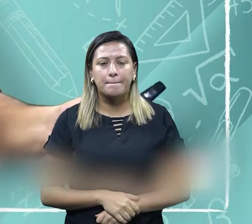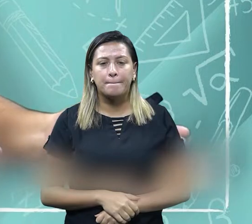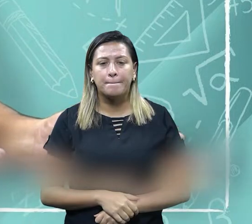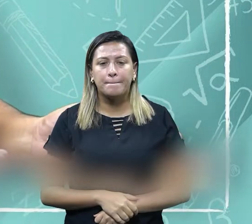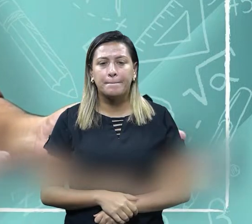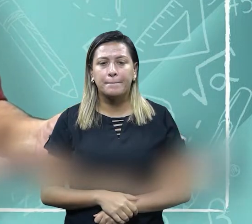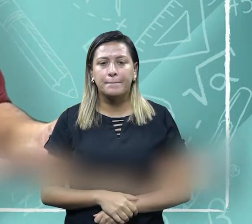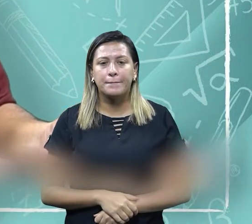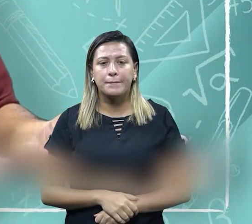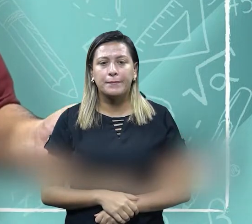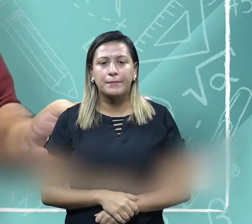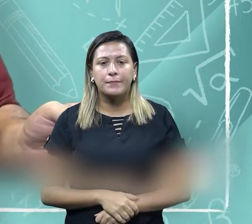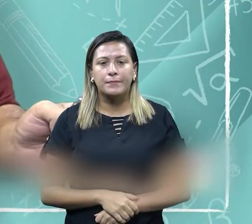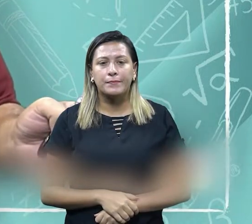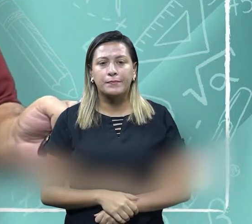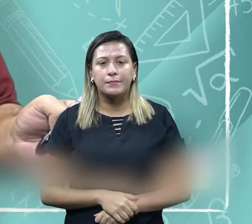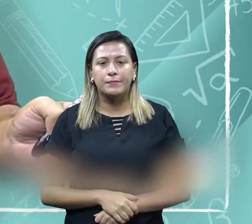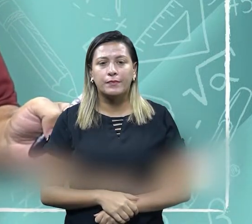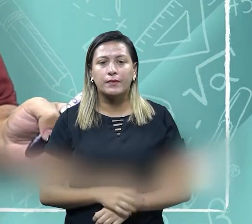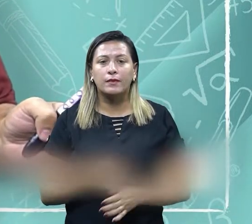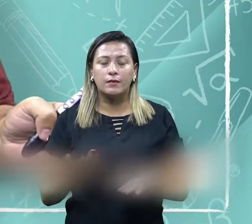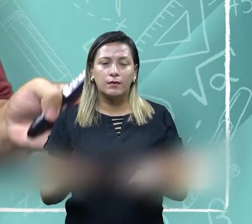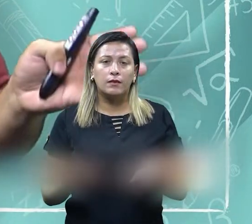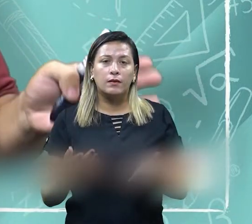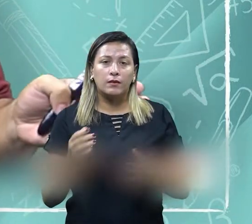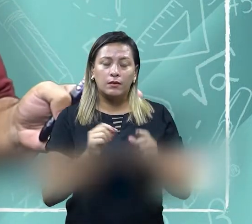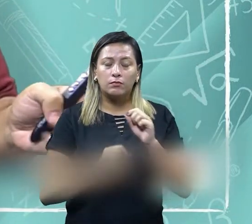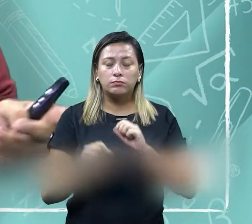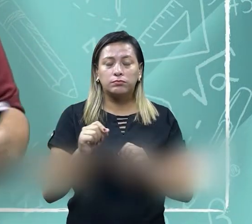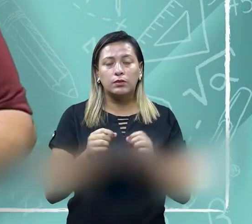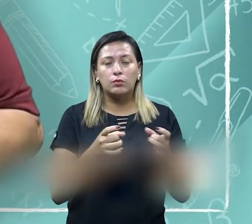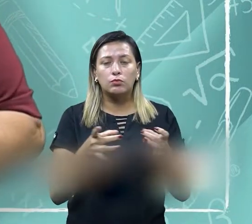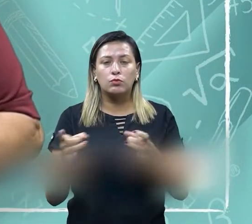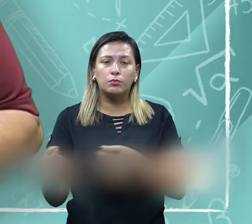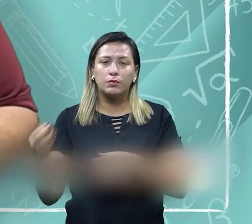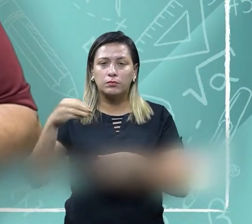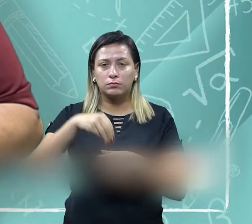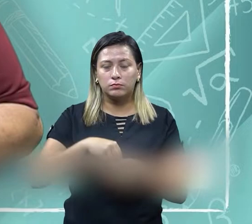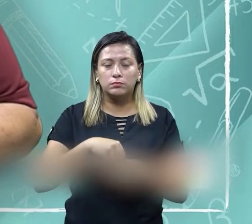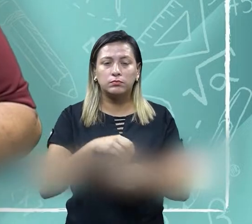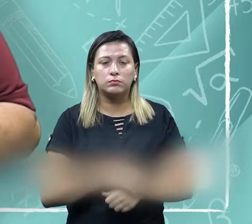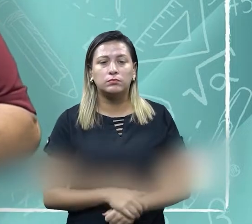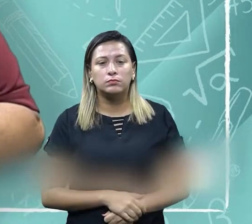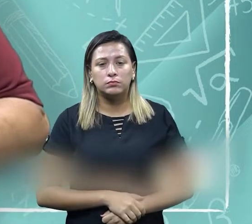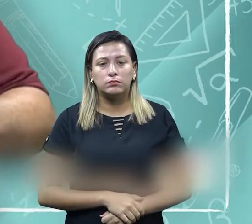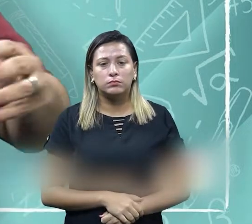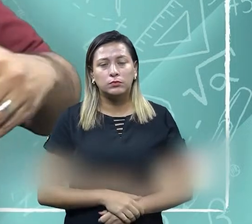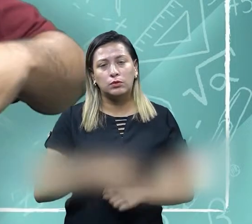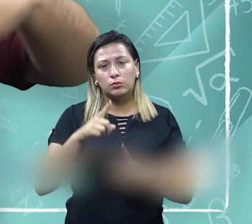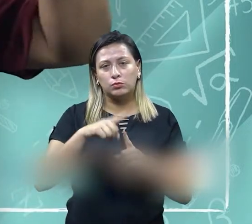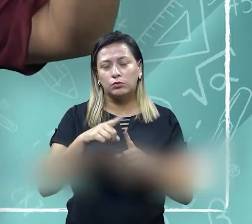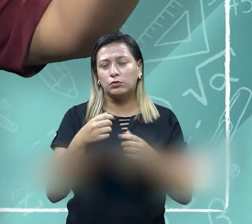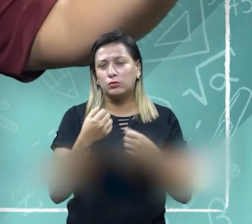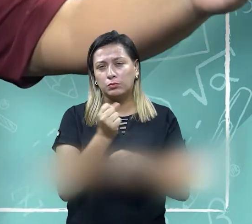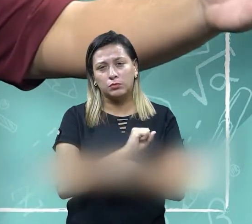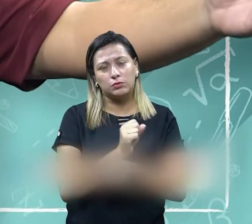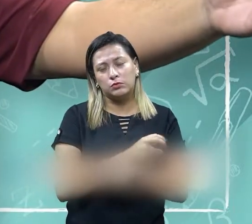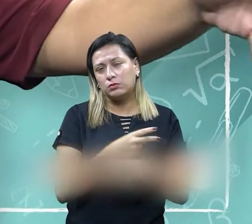entra dentro do comércio exterior, já é o braço do comércio interior. Então, mas todo tipo de transporte, se eu vou